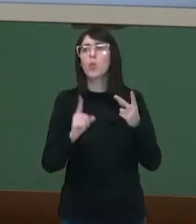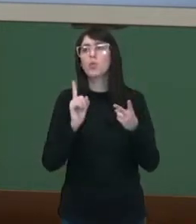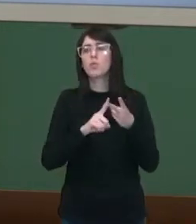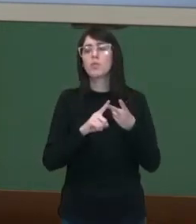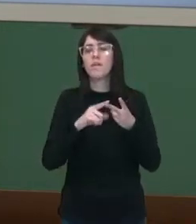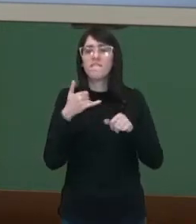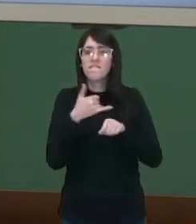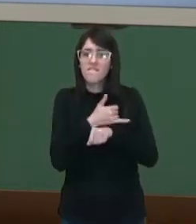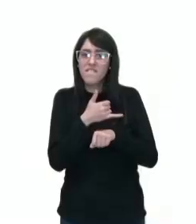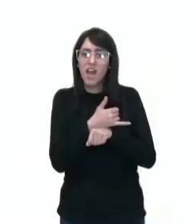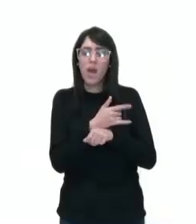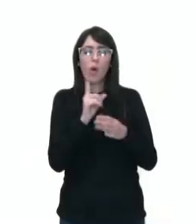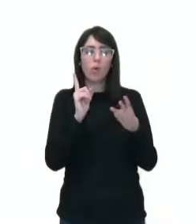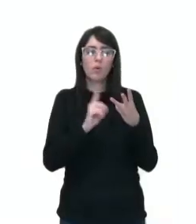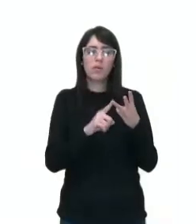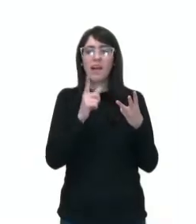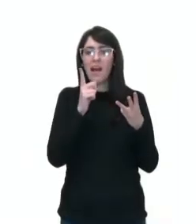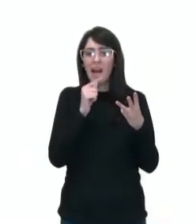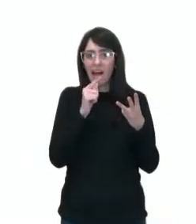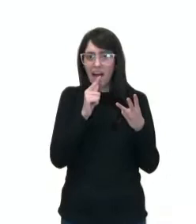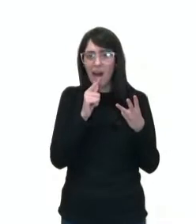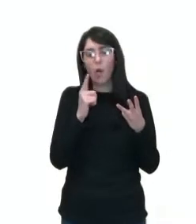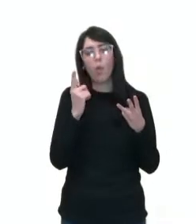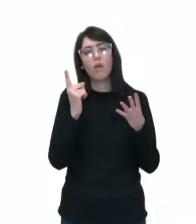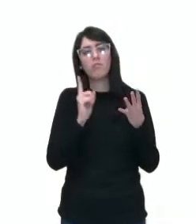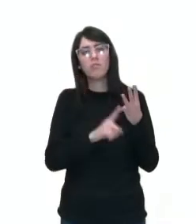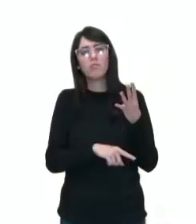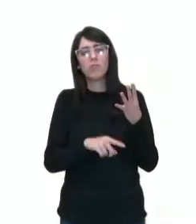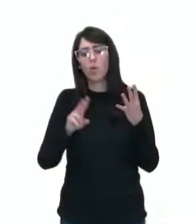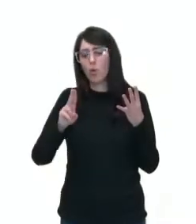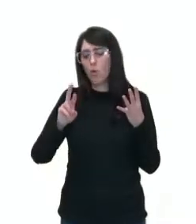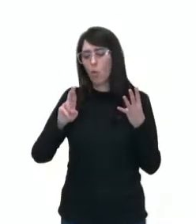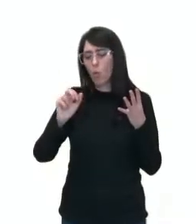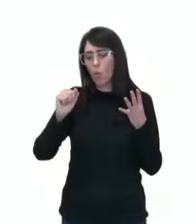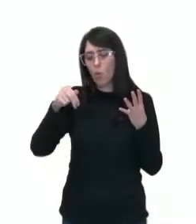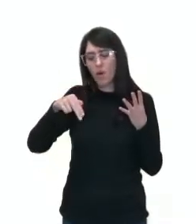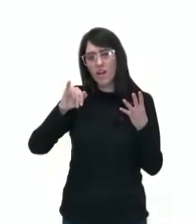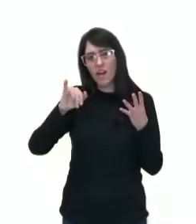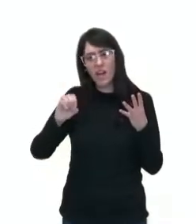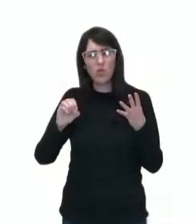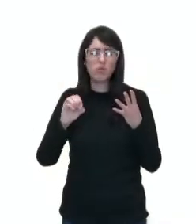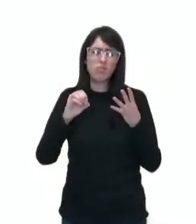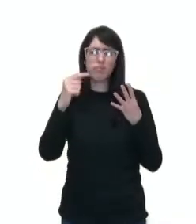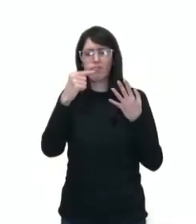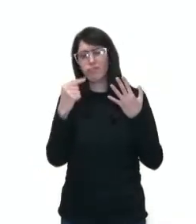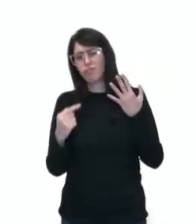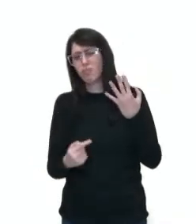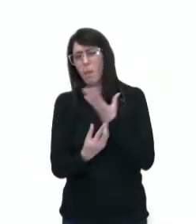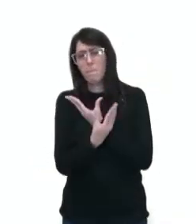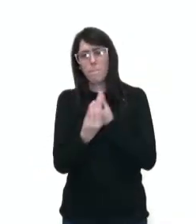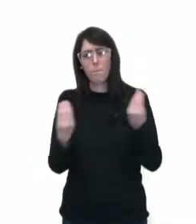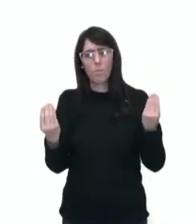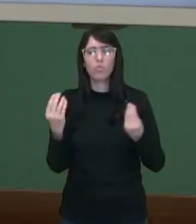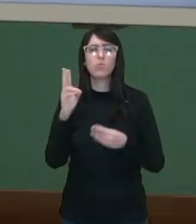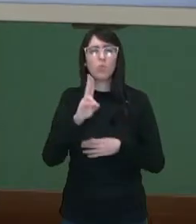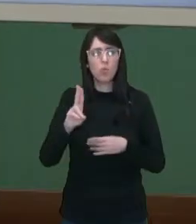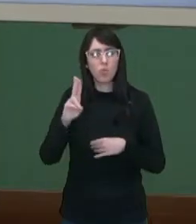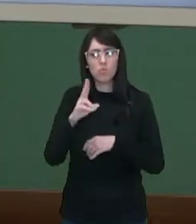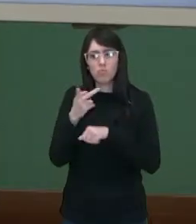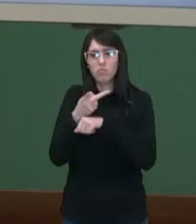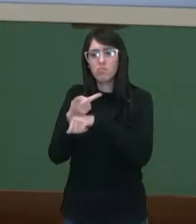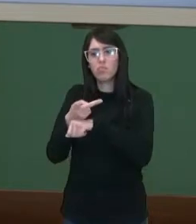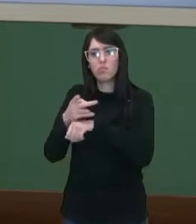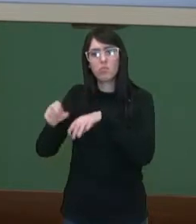de ferro, como a água mineral, como o urânio e tantos outros que podem ser explorados a partir